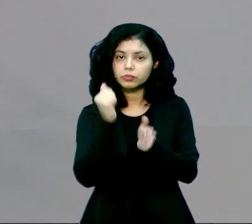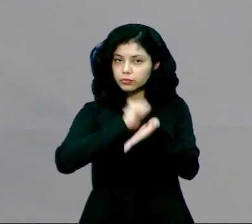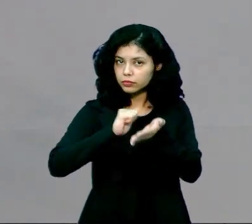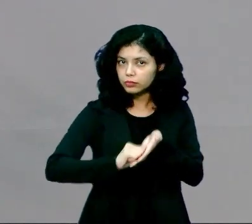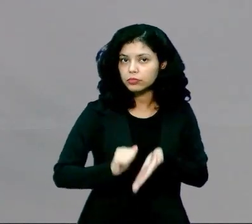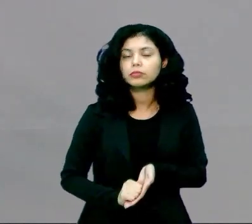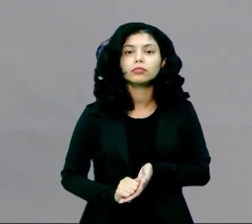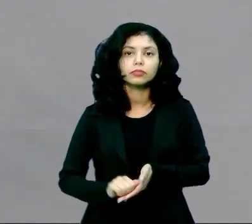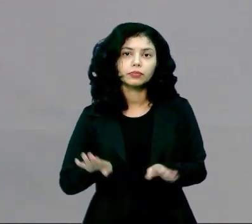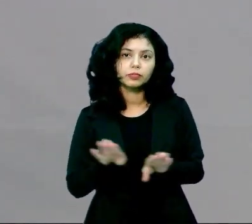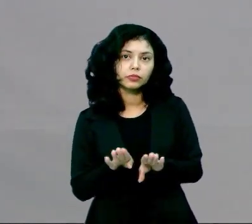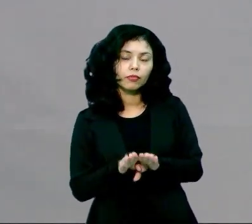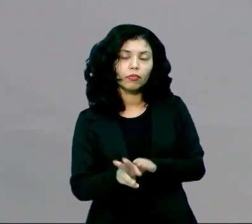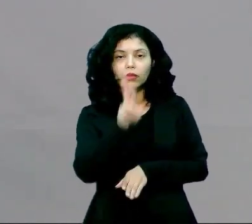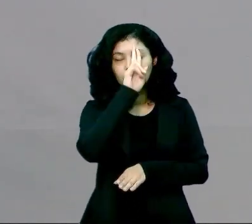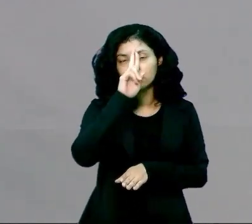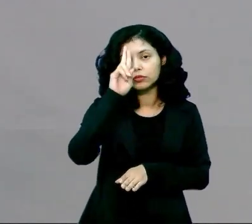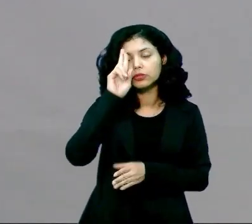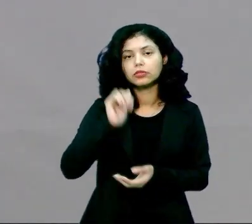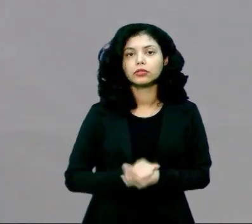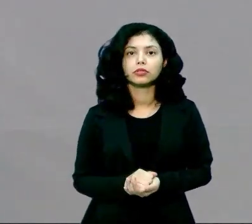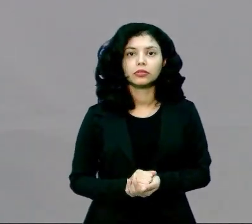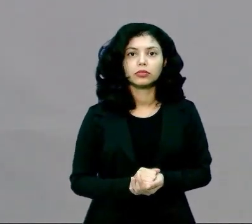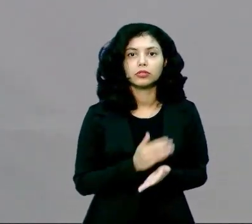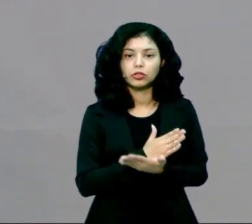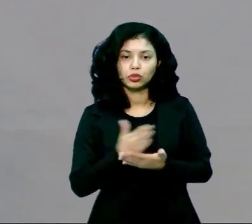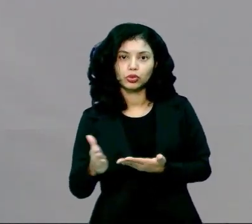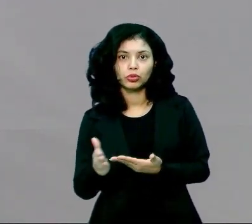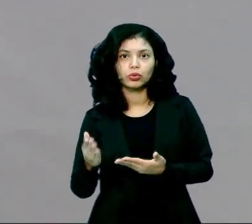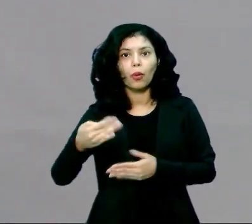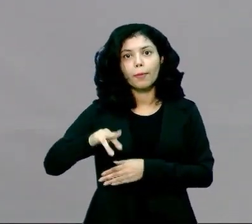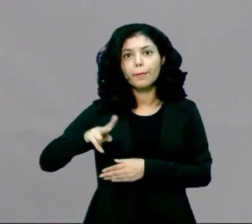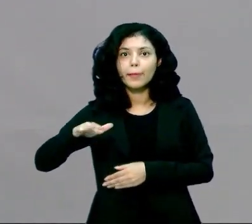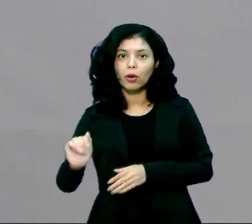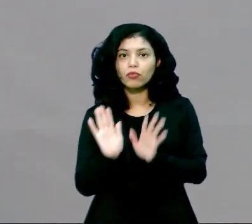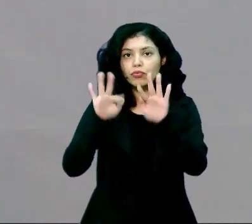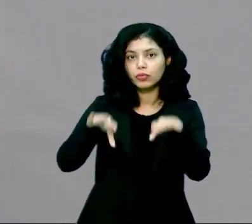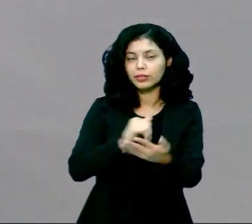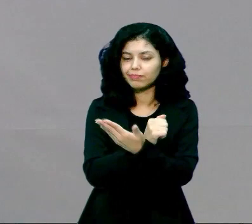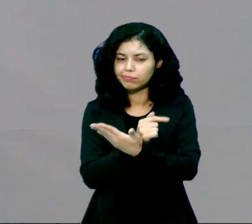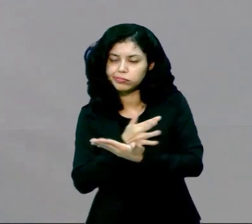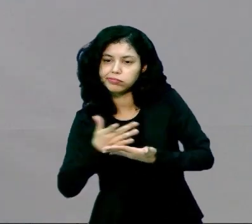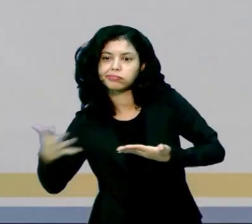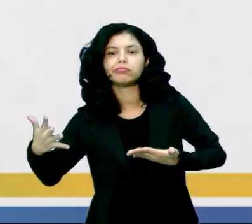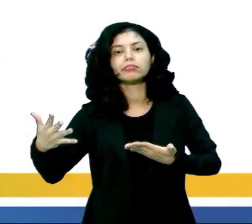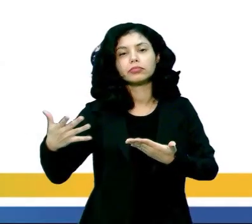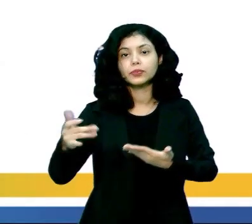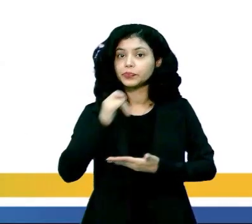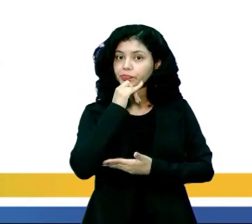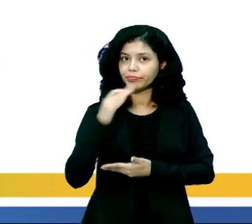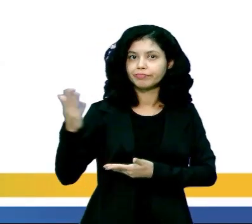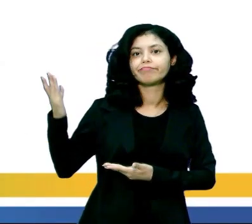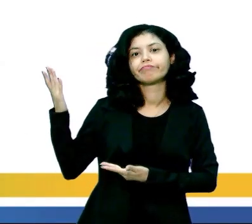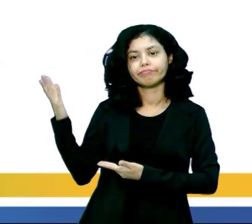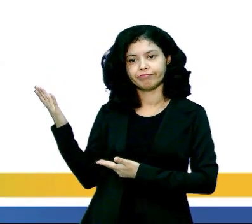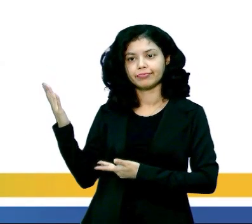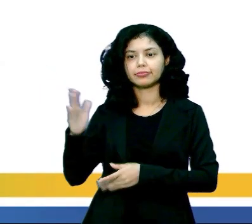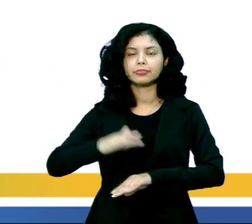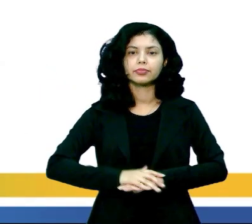nós temos uma história que tem início, meio e fim, e ela é um pouco prolongada, como é o caso dessa questão,